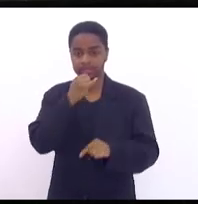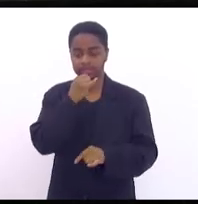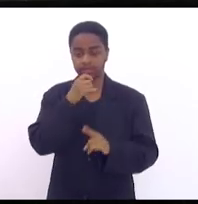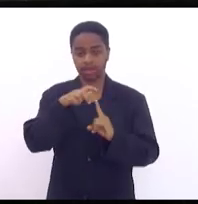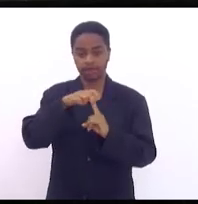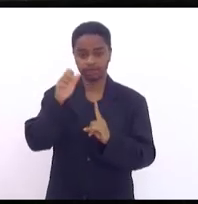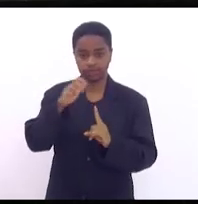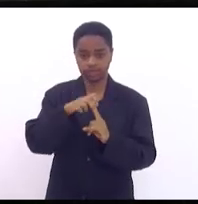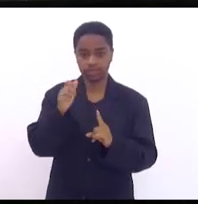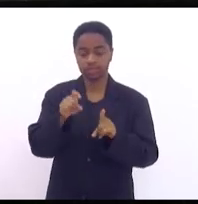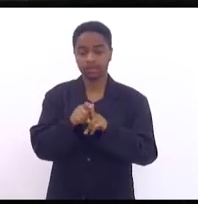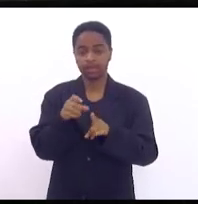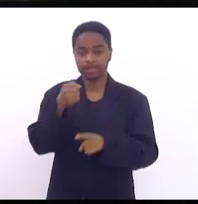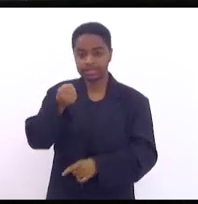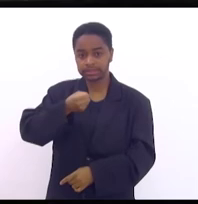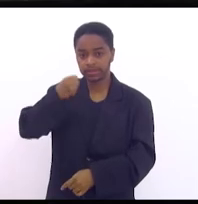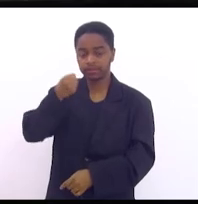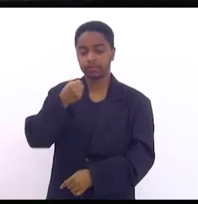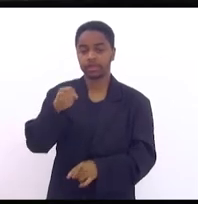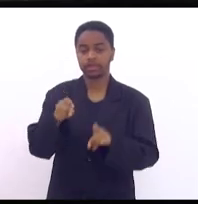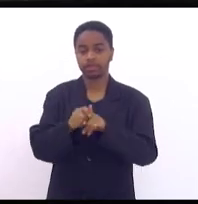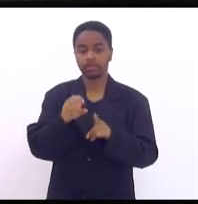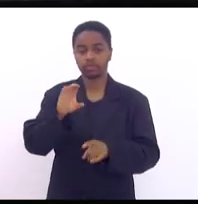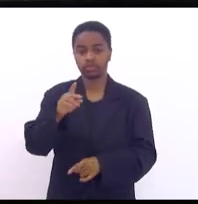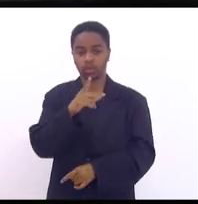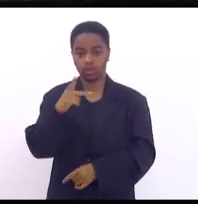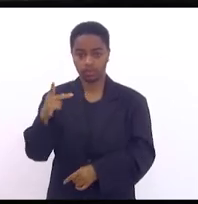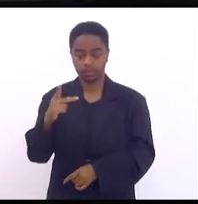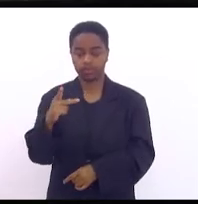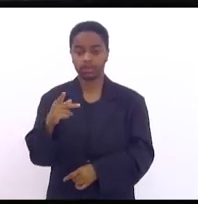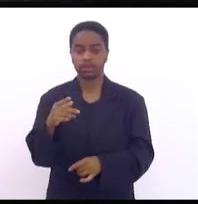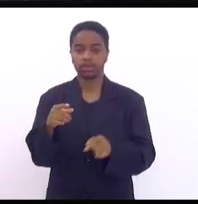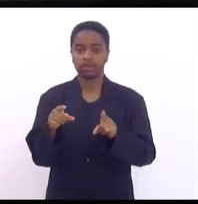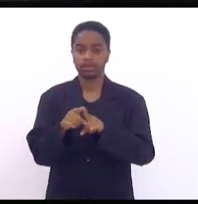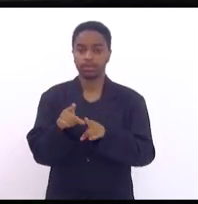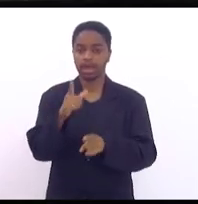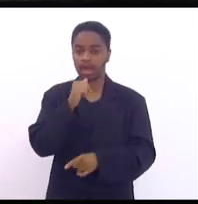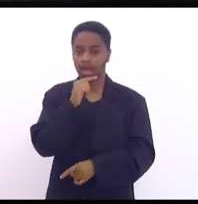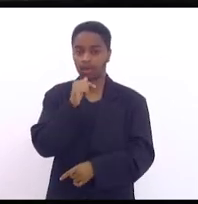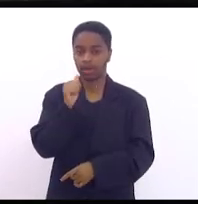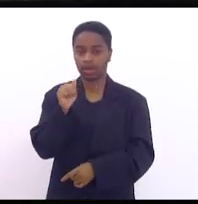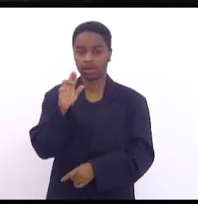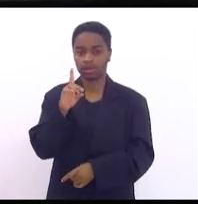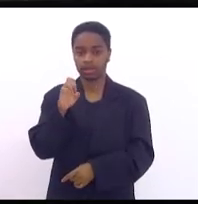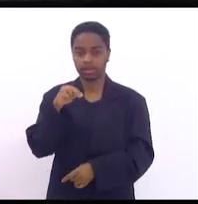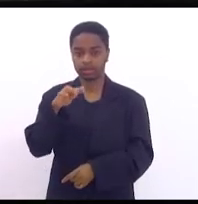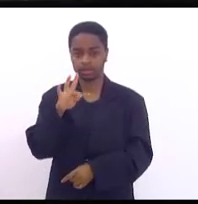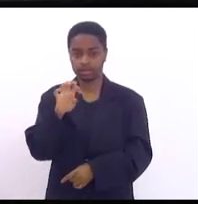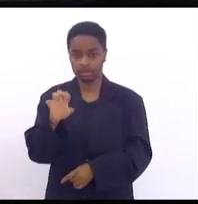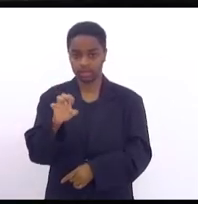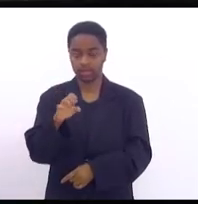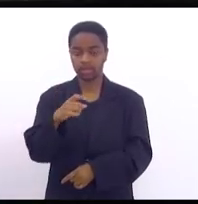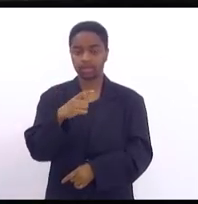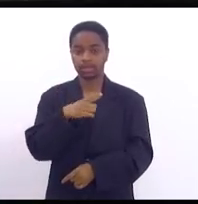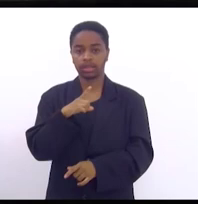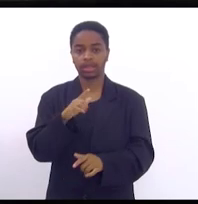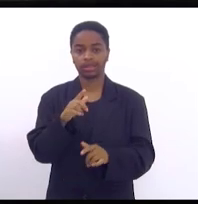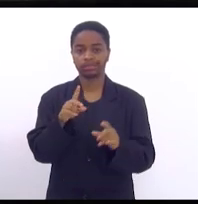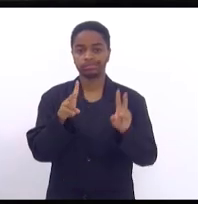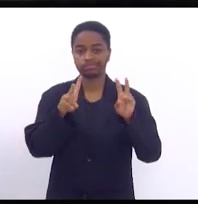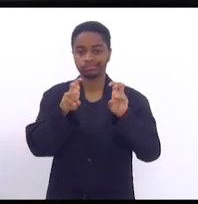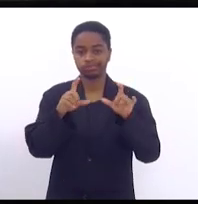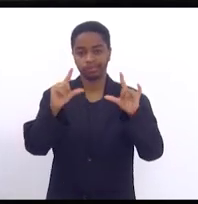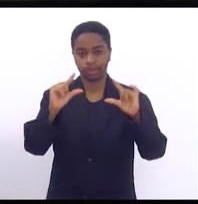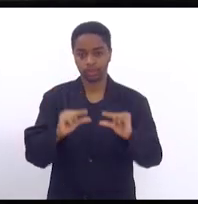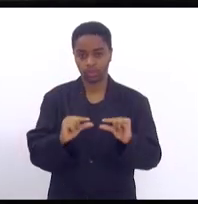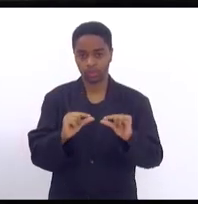refrigerantes, cervejas, chope, aguardente, ficarão em algumas situações